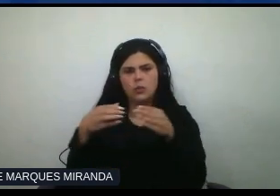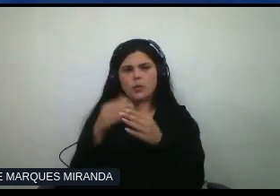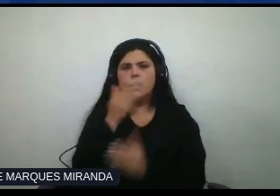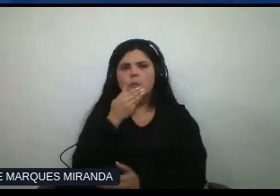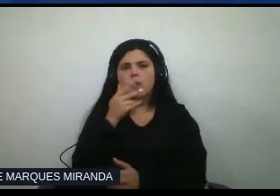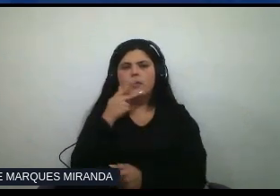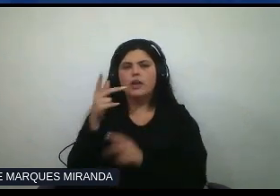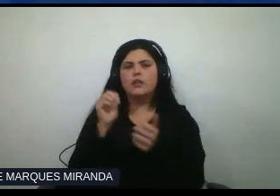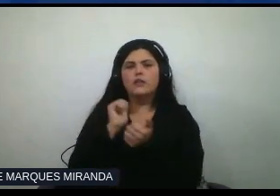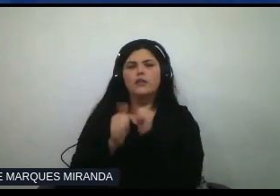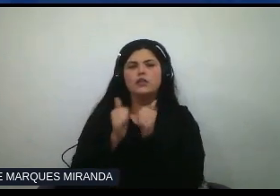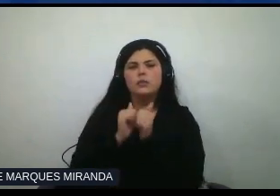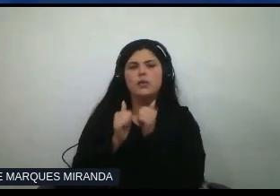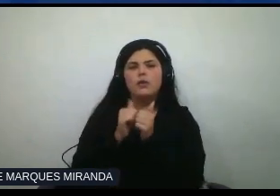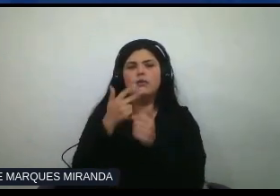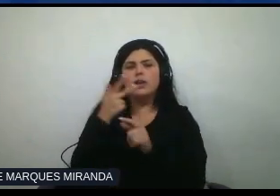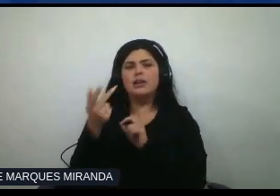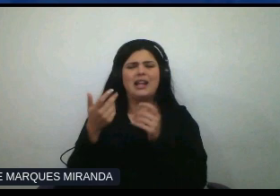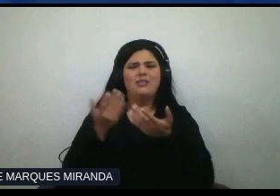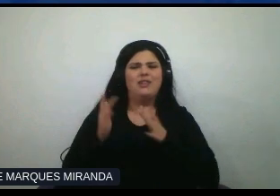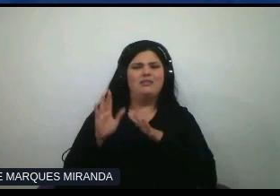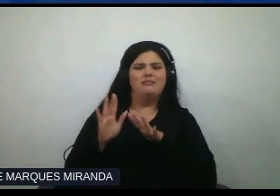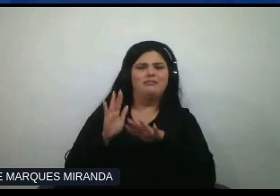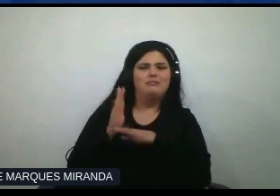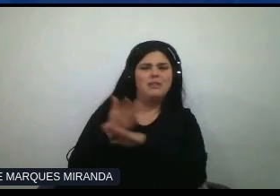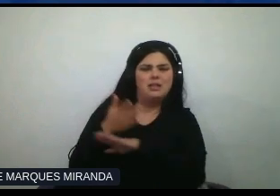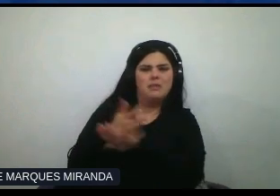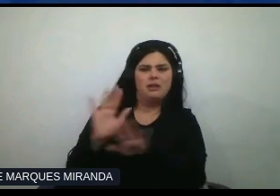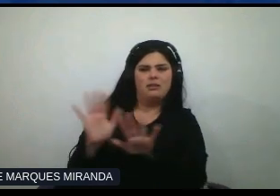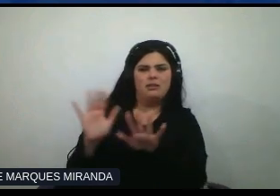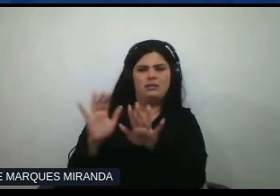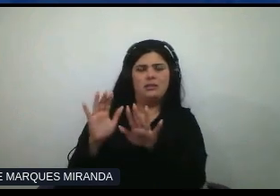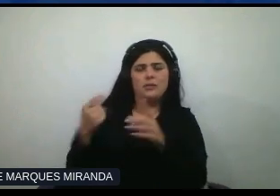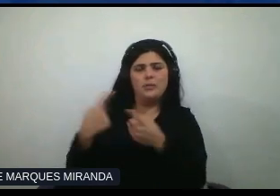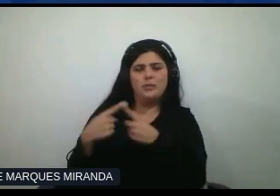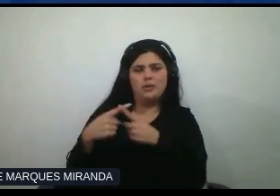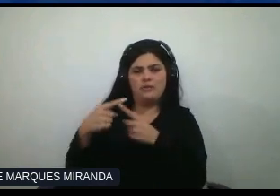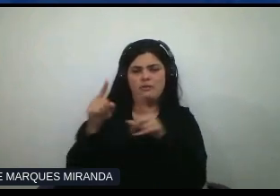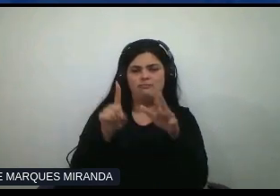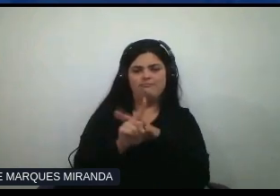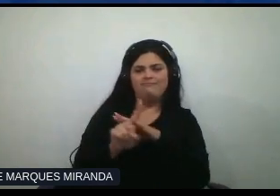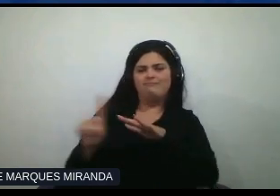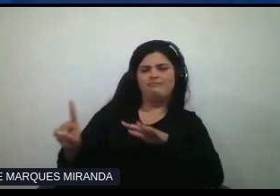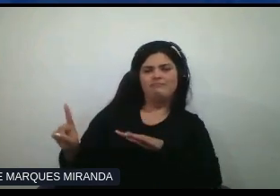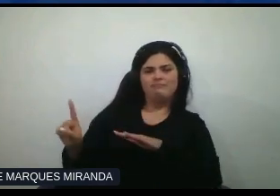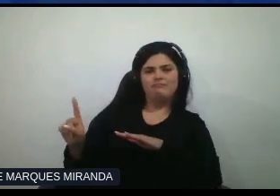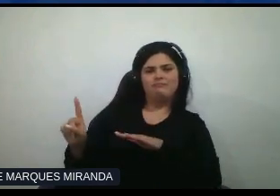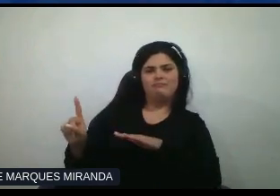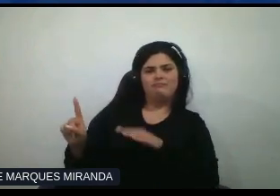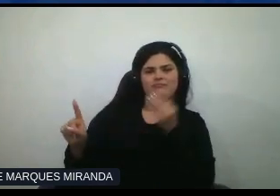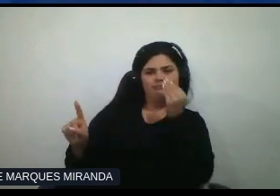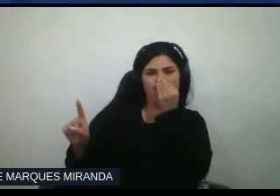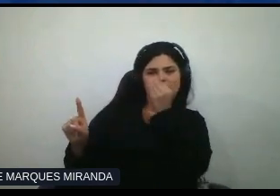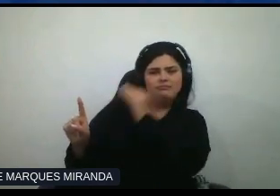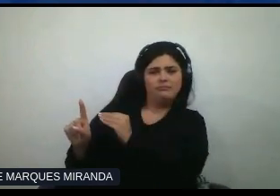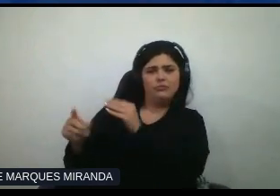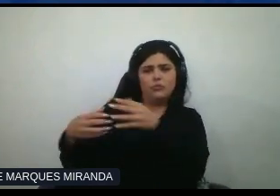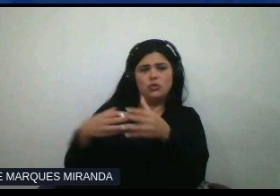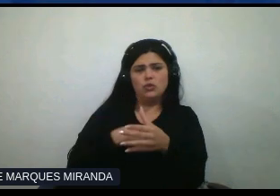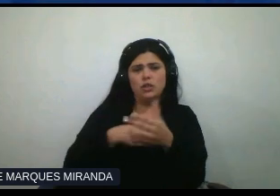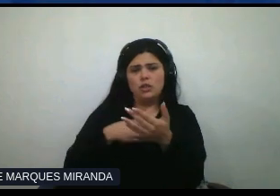sobre futebol. Ele fala, não vou nem entrar nesse bate-papo, que ali eu vou ser excluído. A forma como eu vou